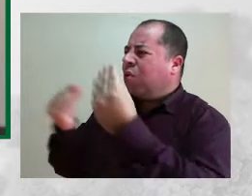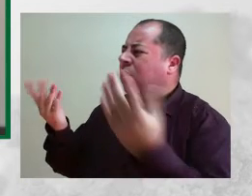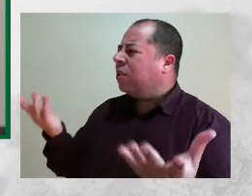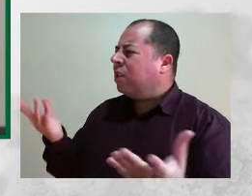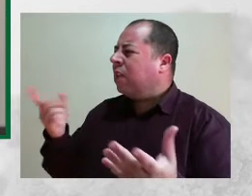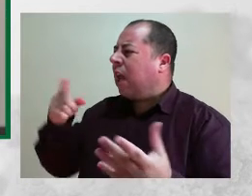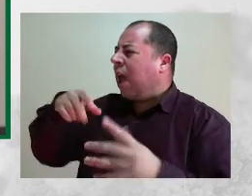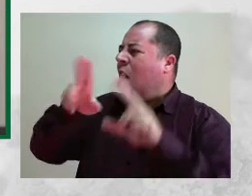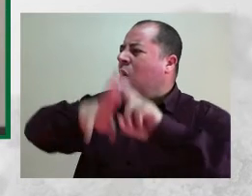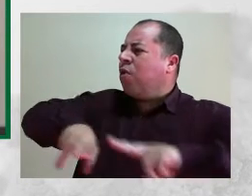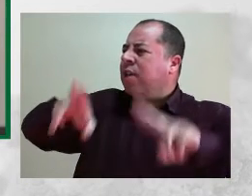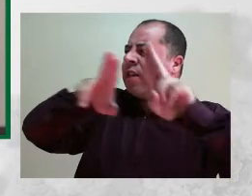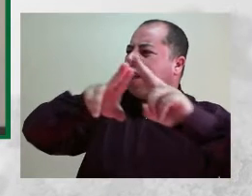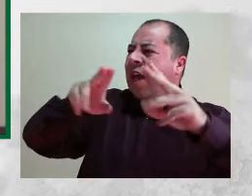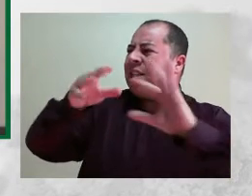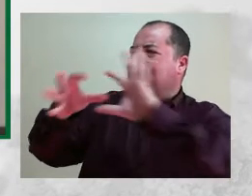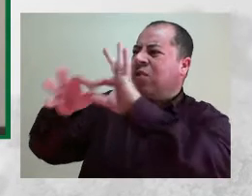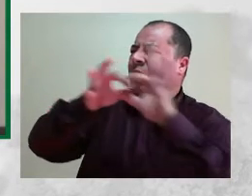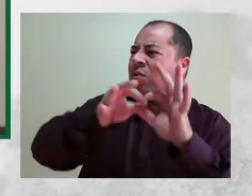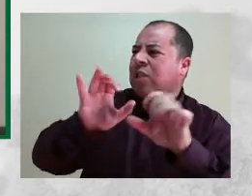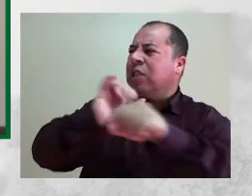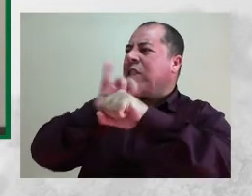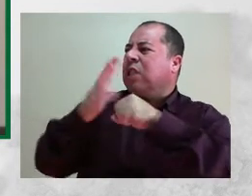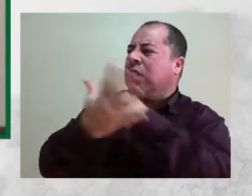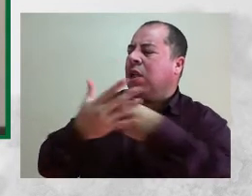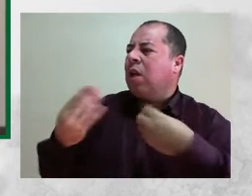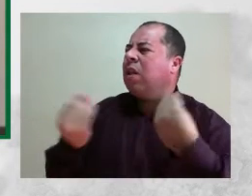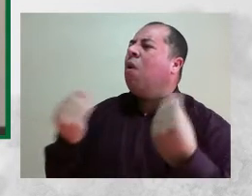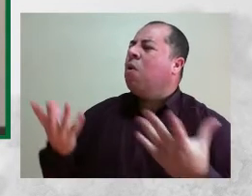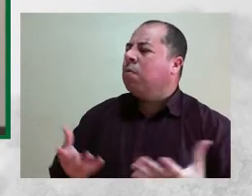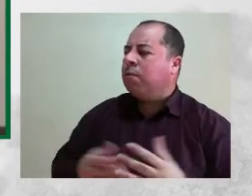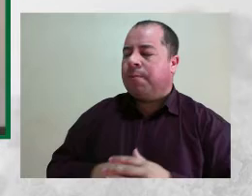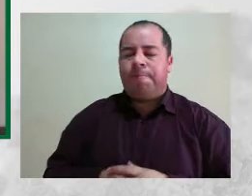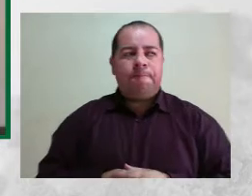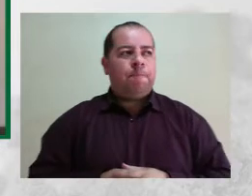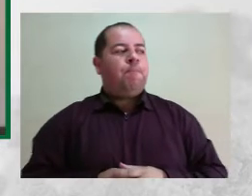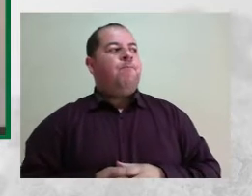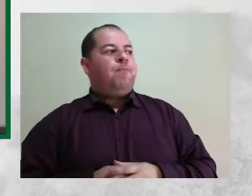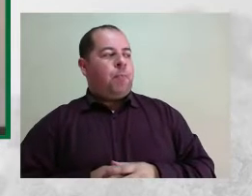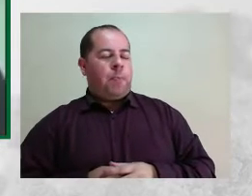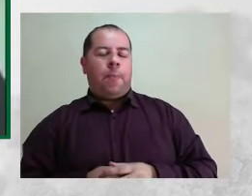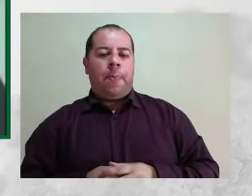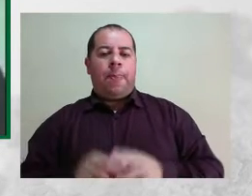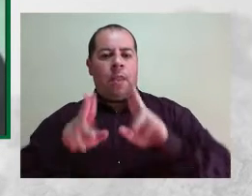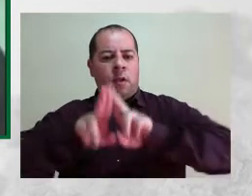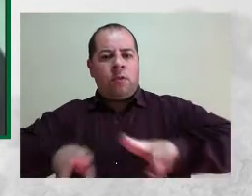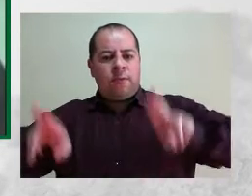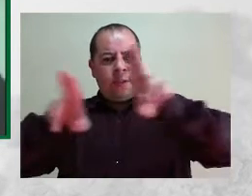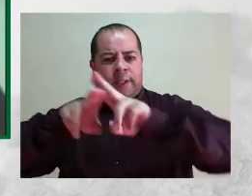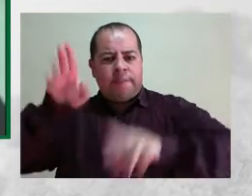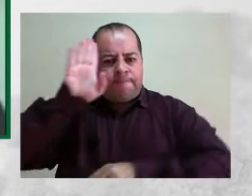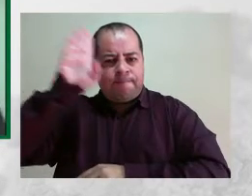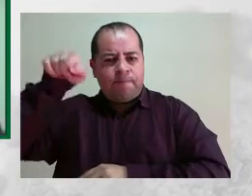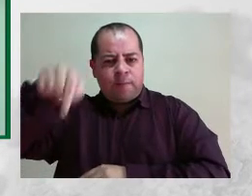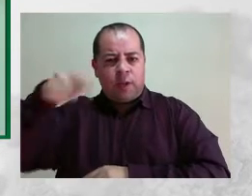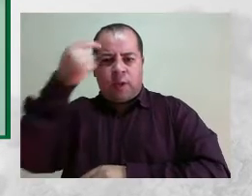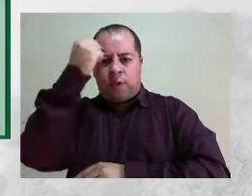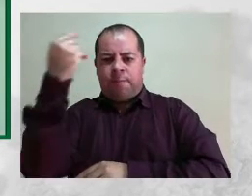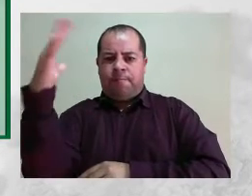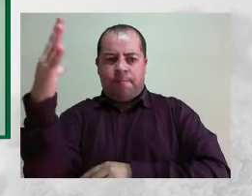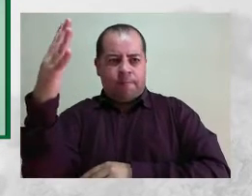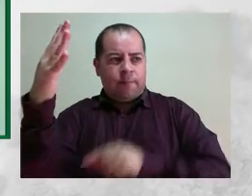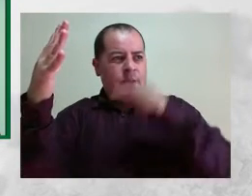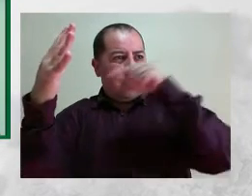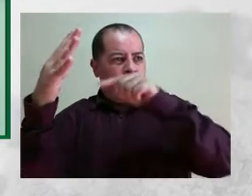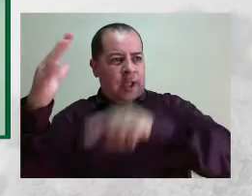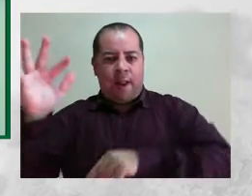senhor definiria o papel das universidades nesse contexto de pandemia? A universidade, principalmente a Unipampa, como